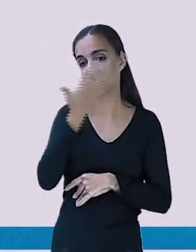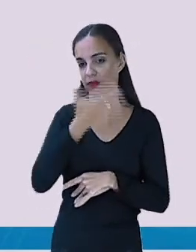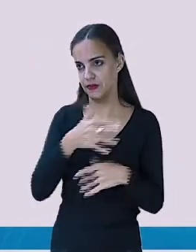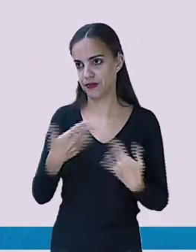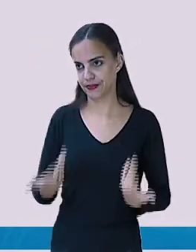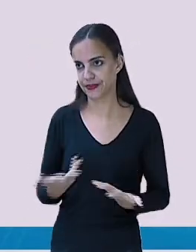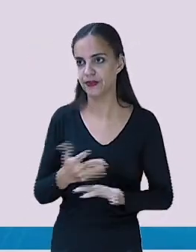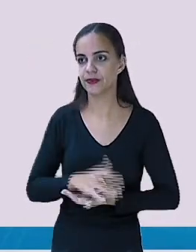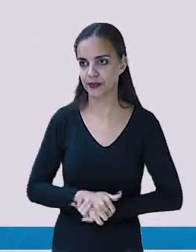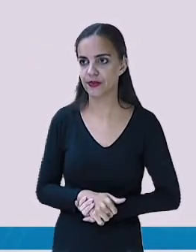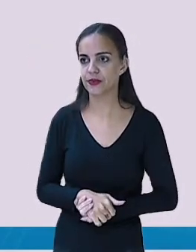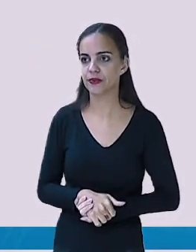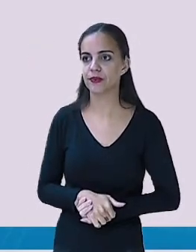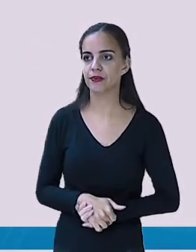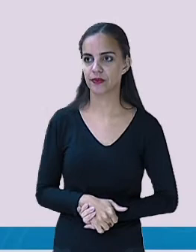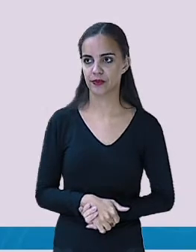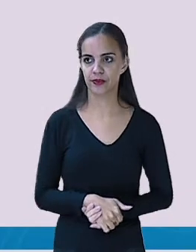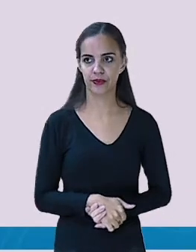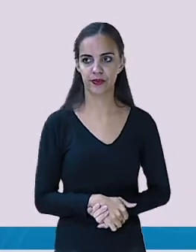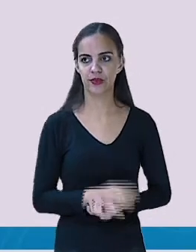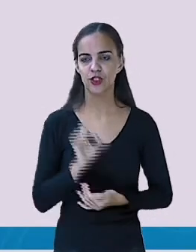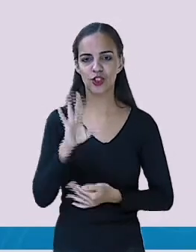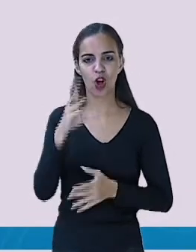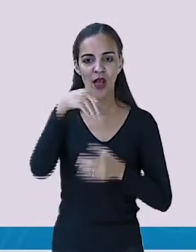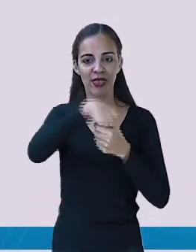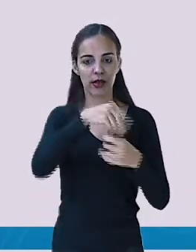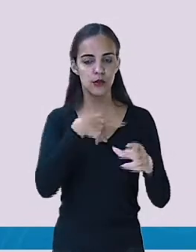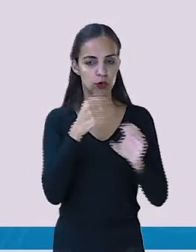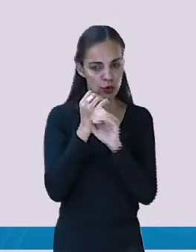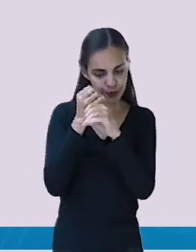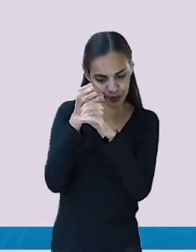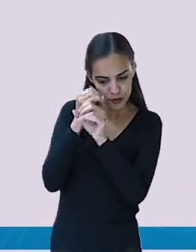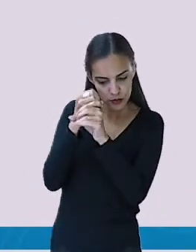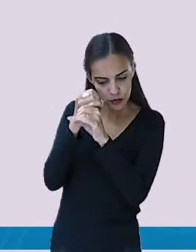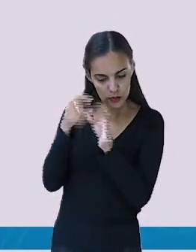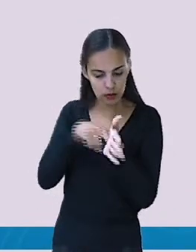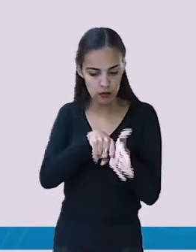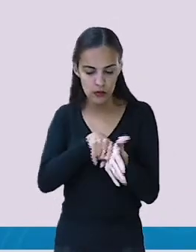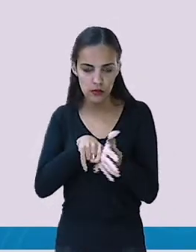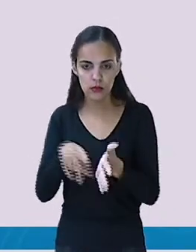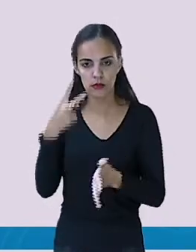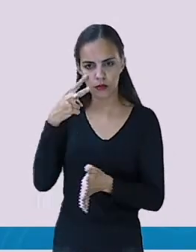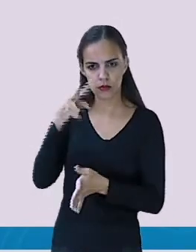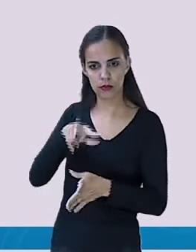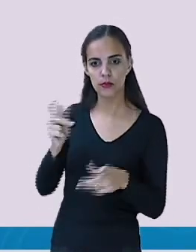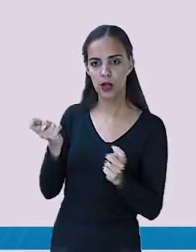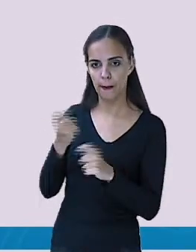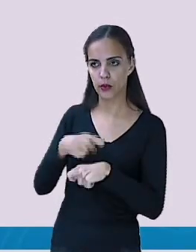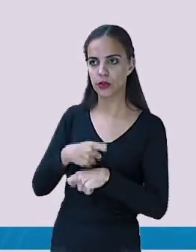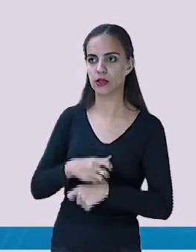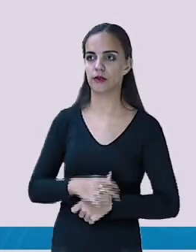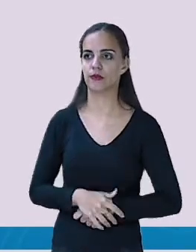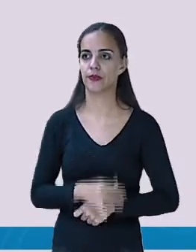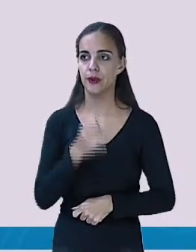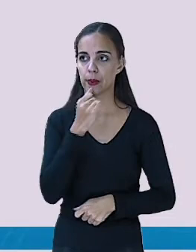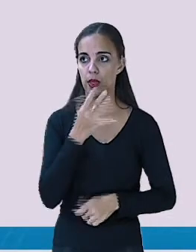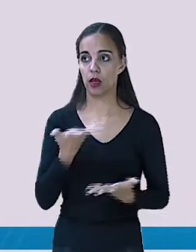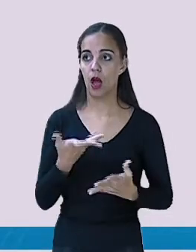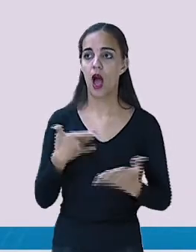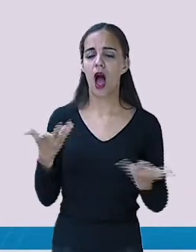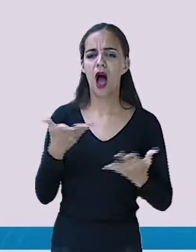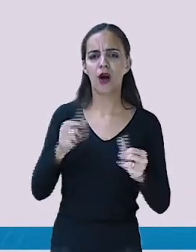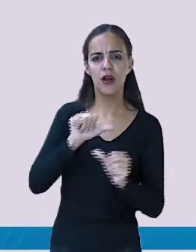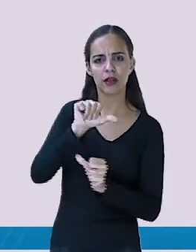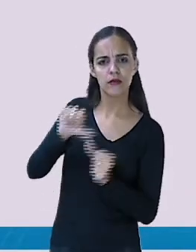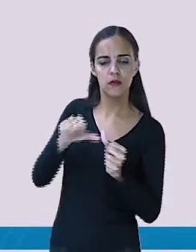elas aconteceram em laboratórios equipados Muito bem quero chamar atenção de